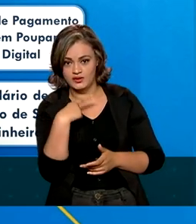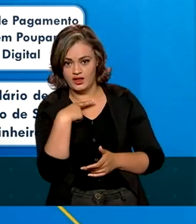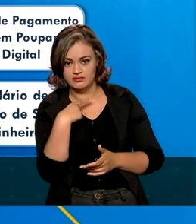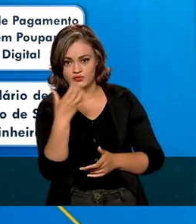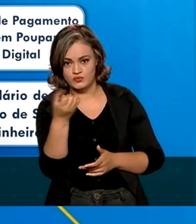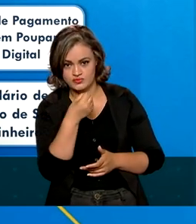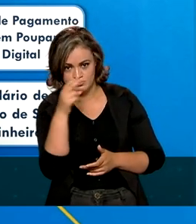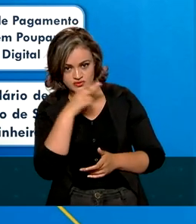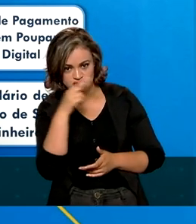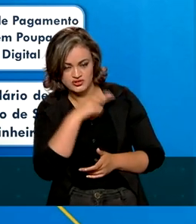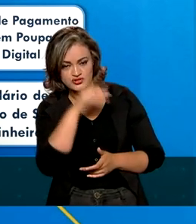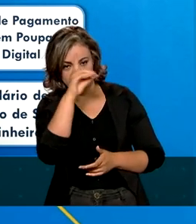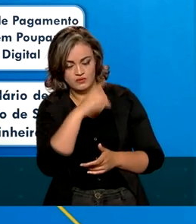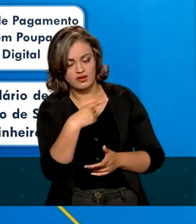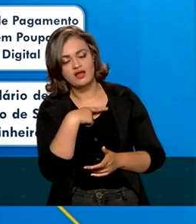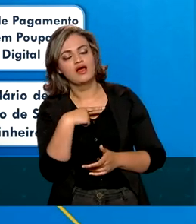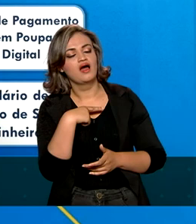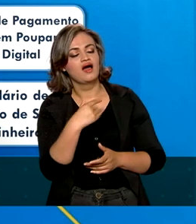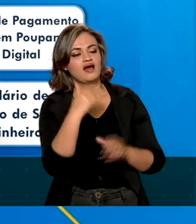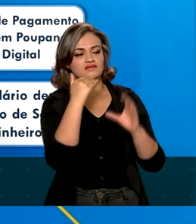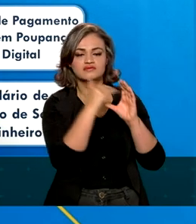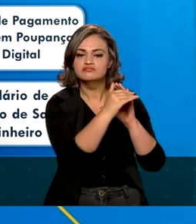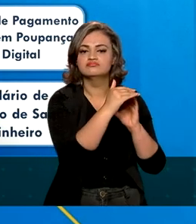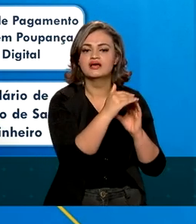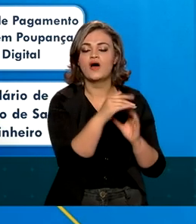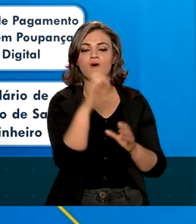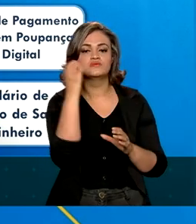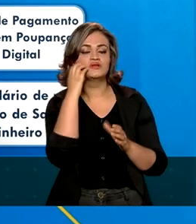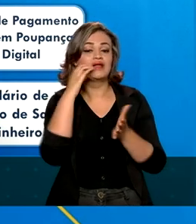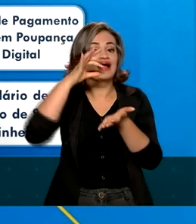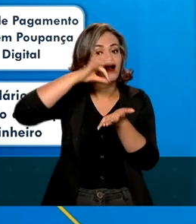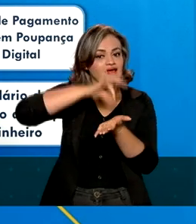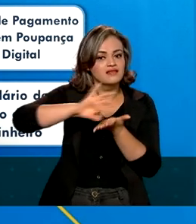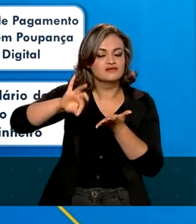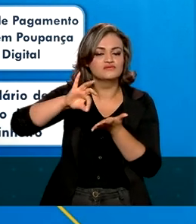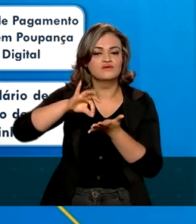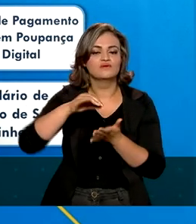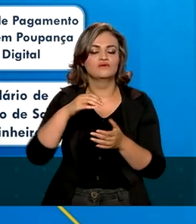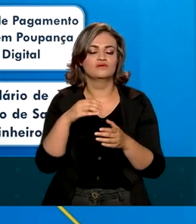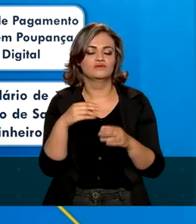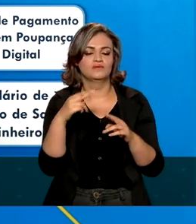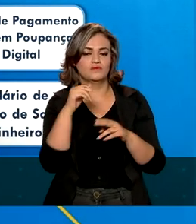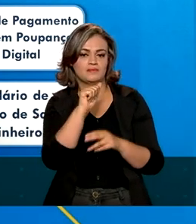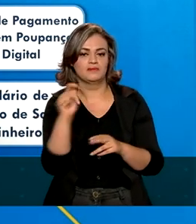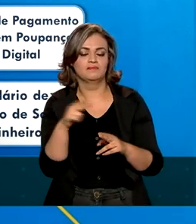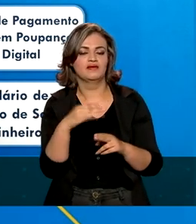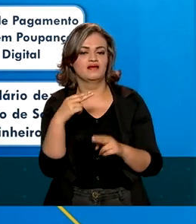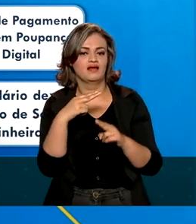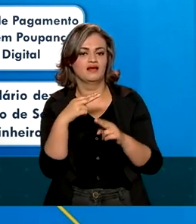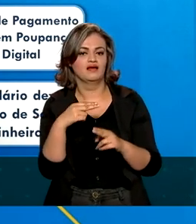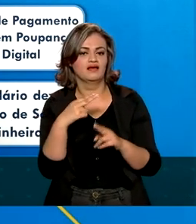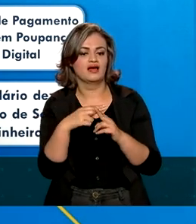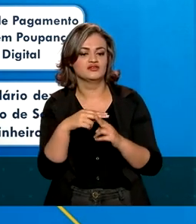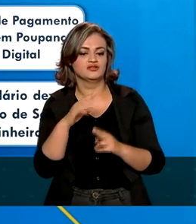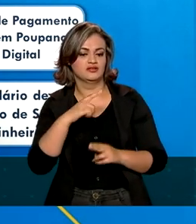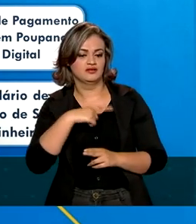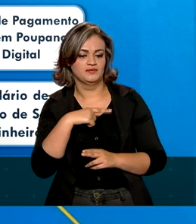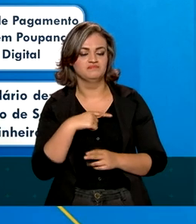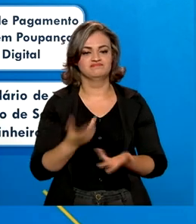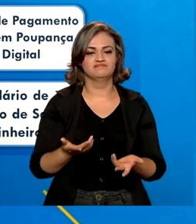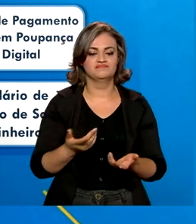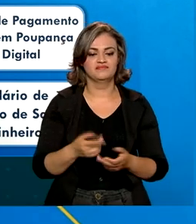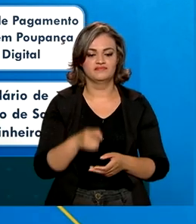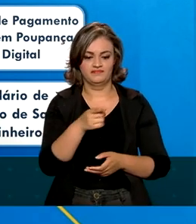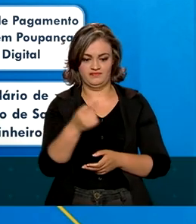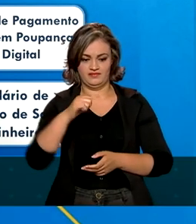emergencial. Quem tem o celular cadastrado no Caixa Tem. Em um momento tão delicado como esse,